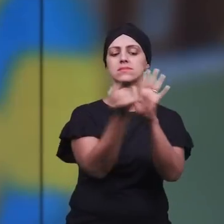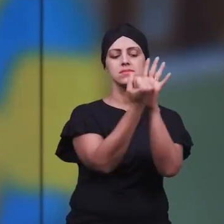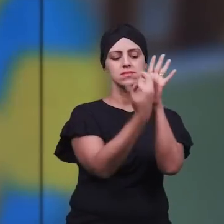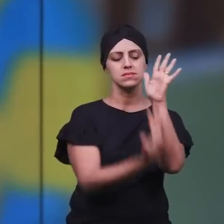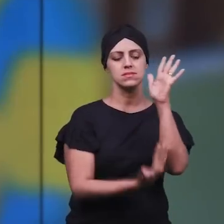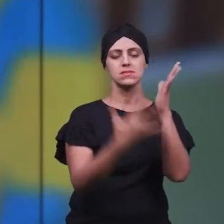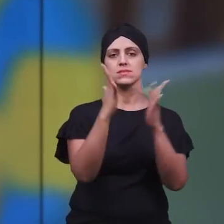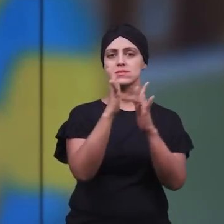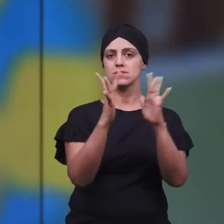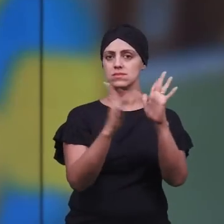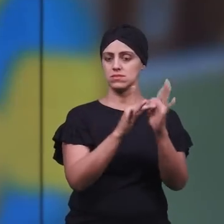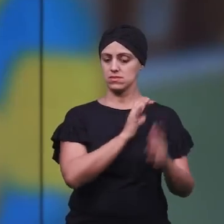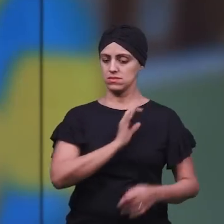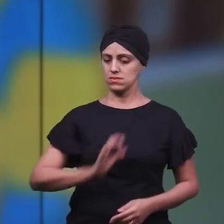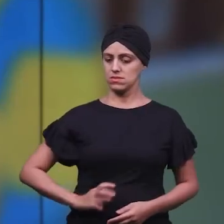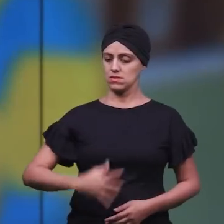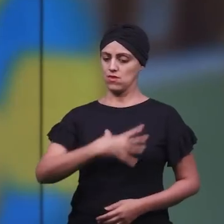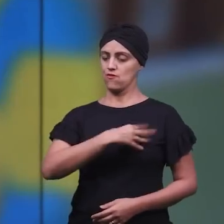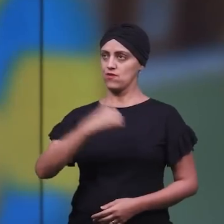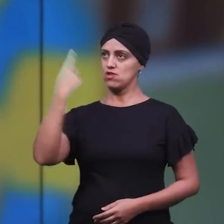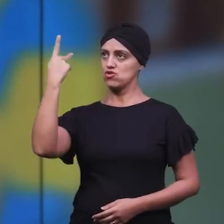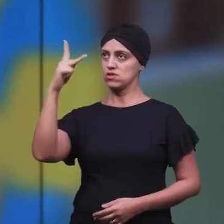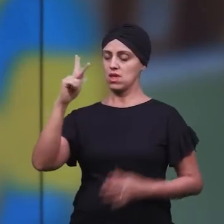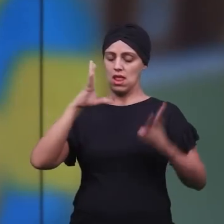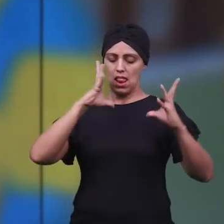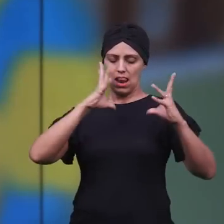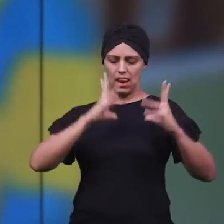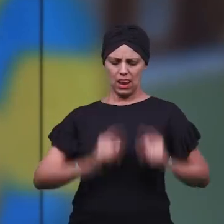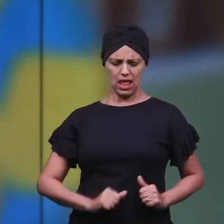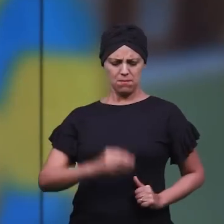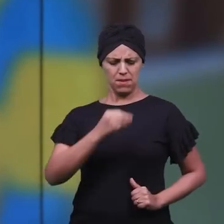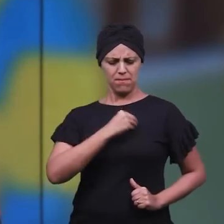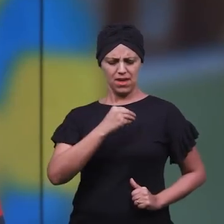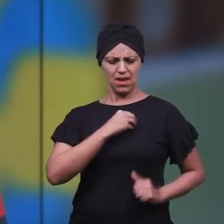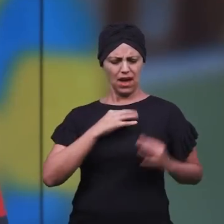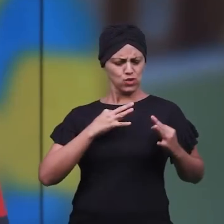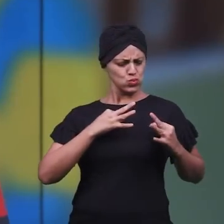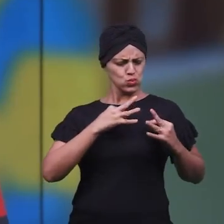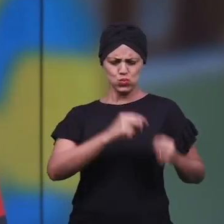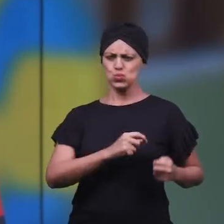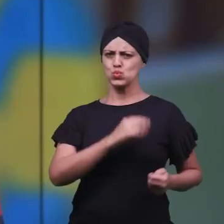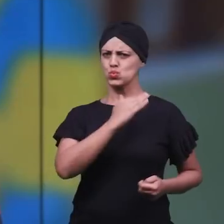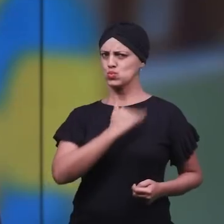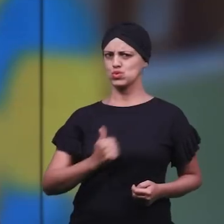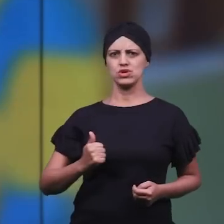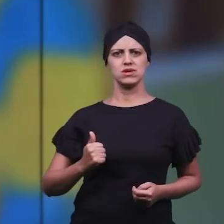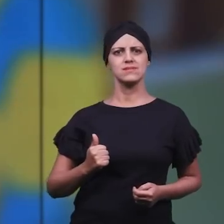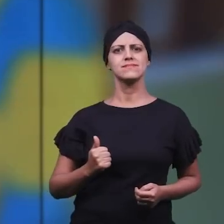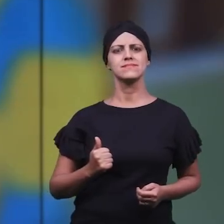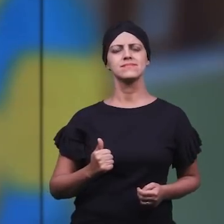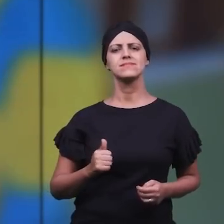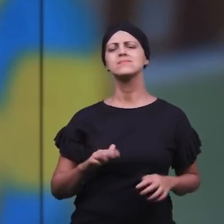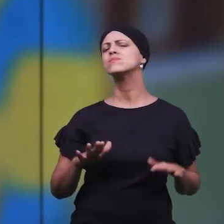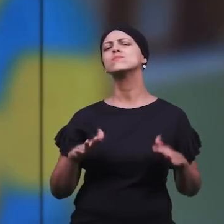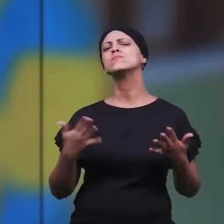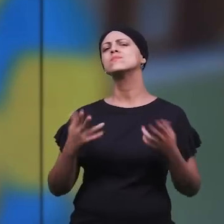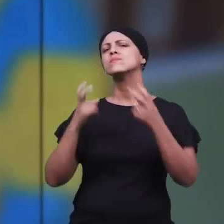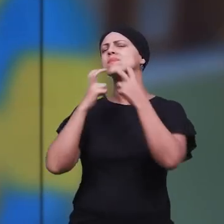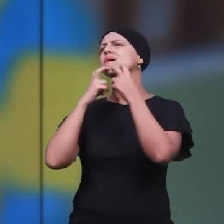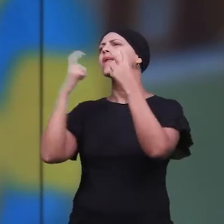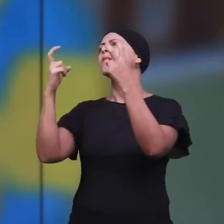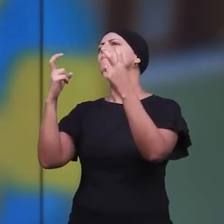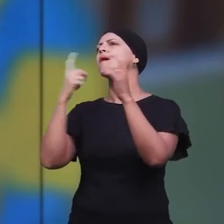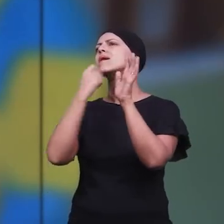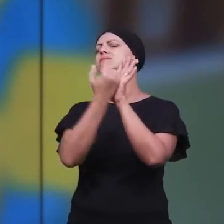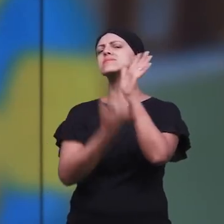de Jesus Cristo, seu Filho, nos purifica de todo pecado. E quando devemos clamar pelo sangue